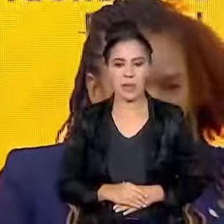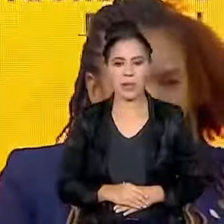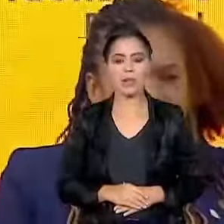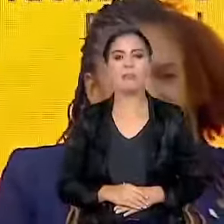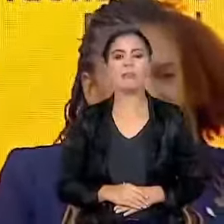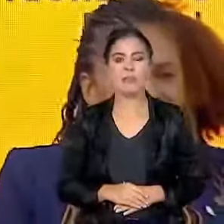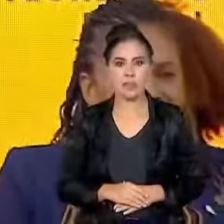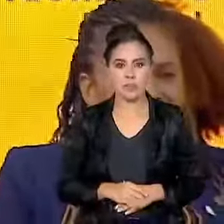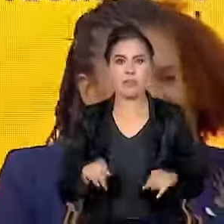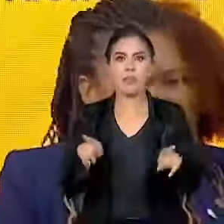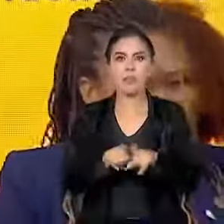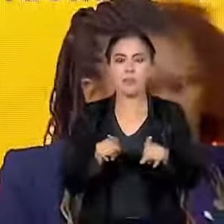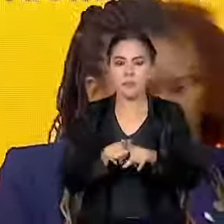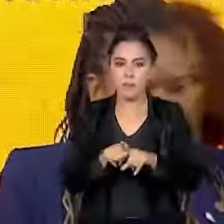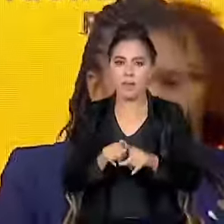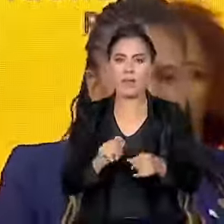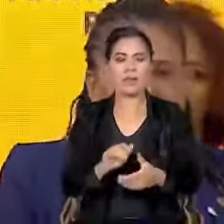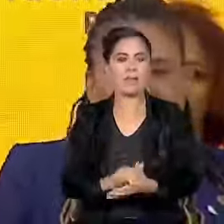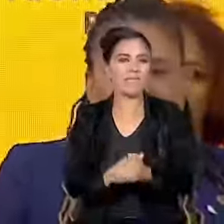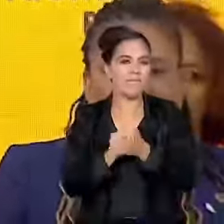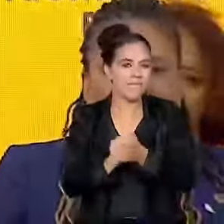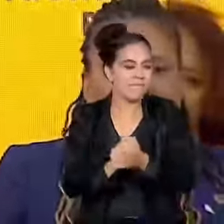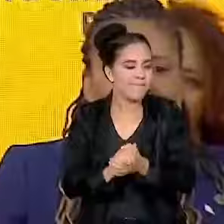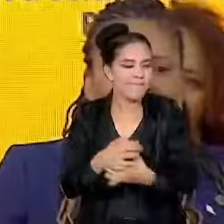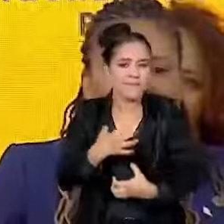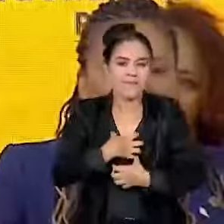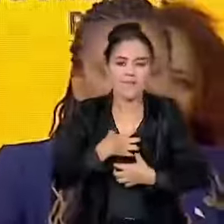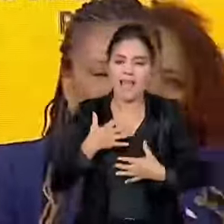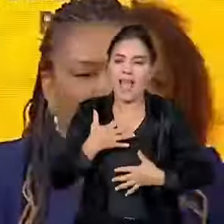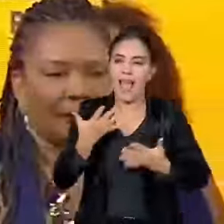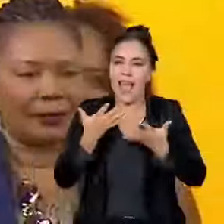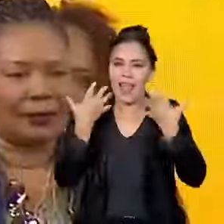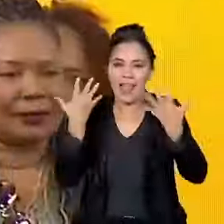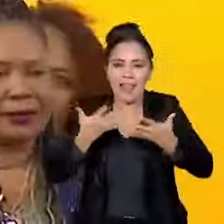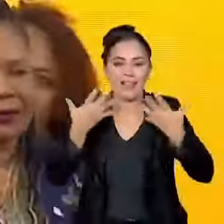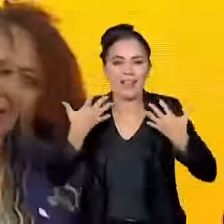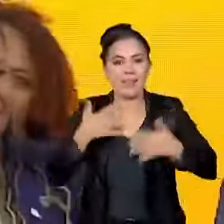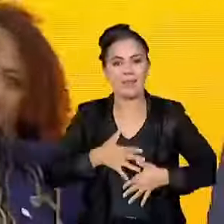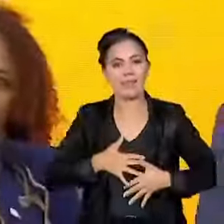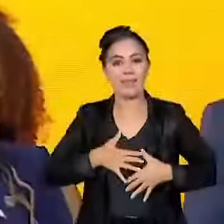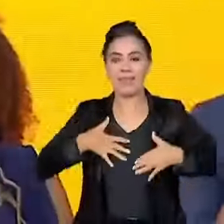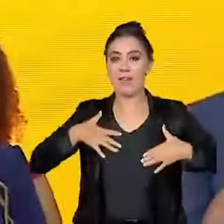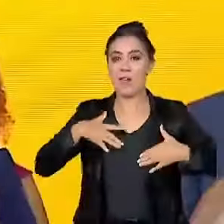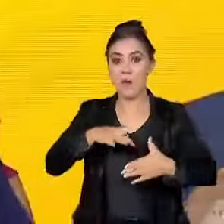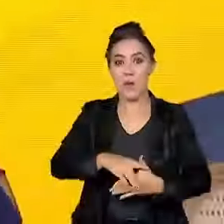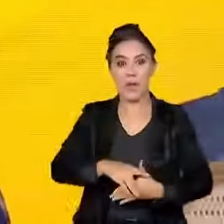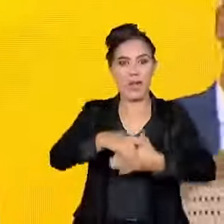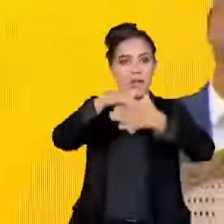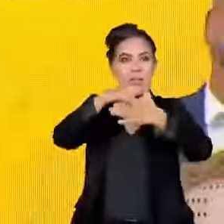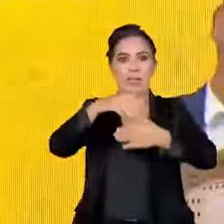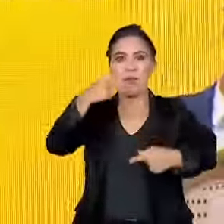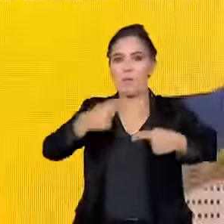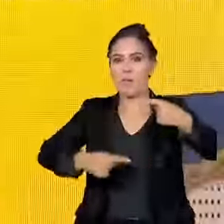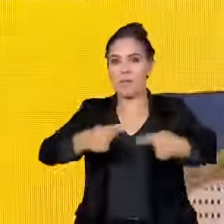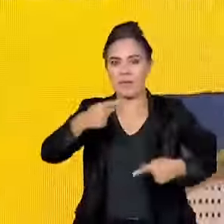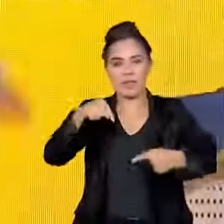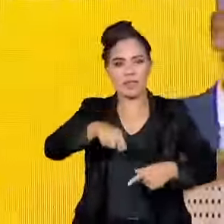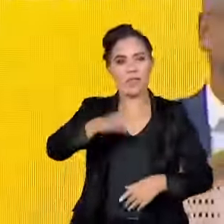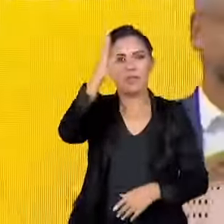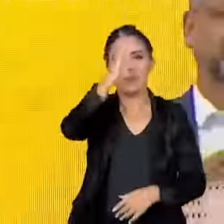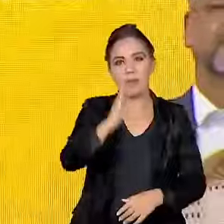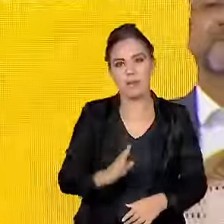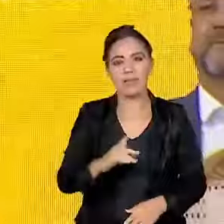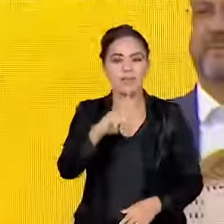E aí, saudar, sim, com muita alegria e orgulho, o maior líder político que esse país já teve e tem,